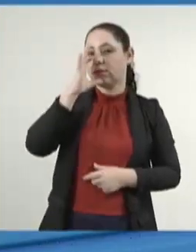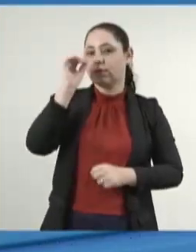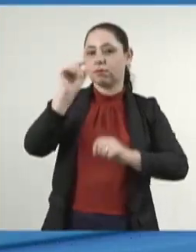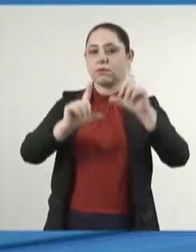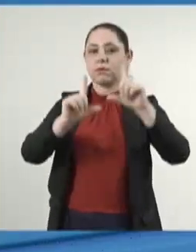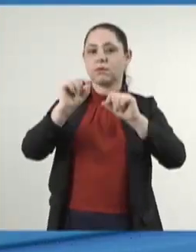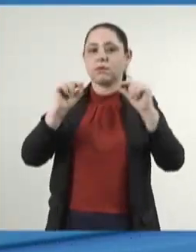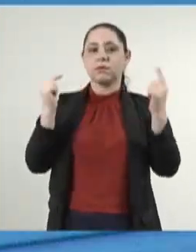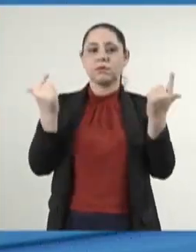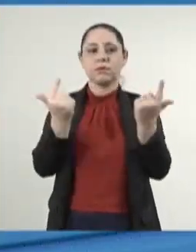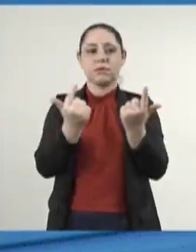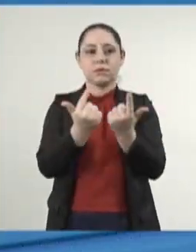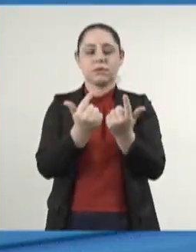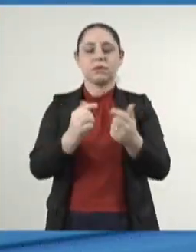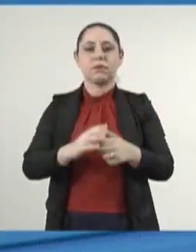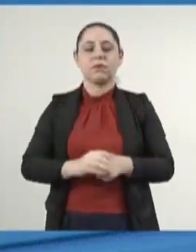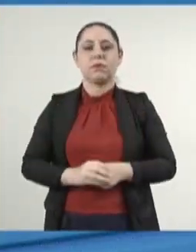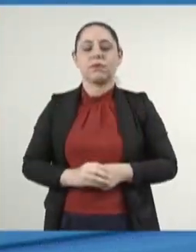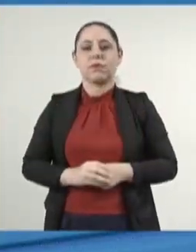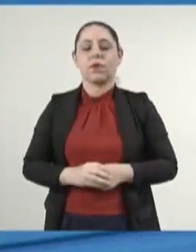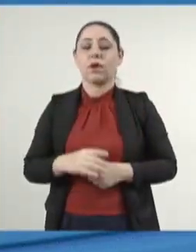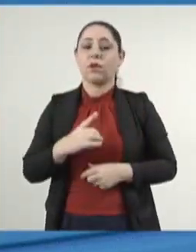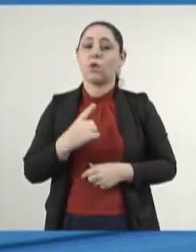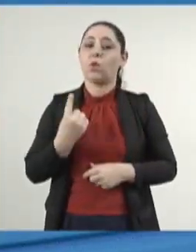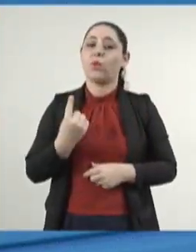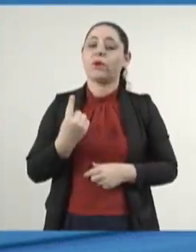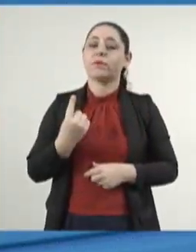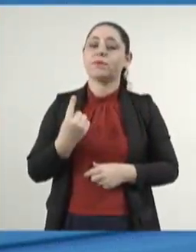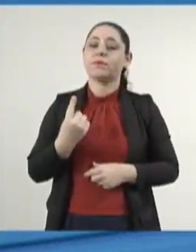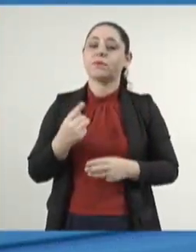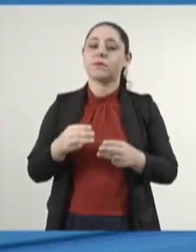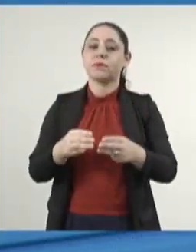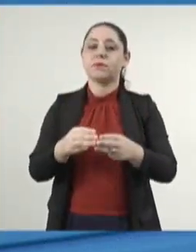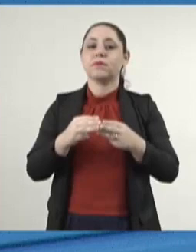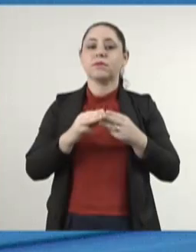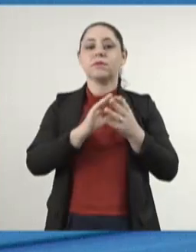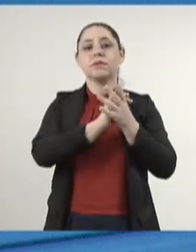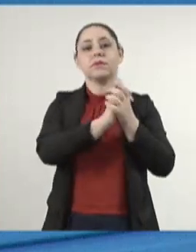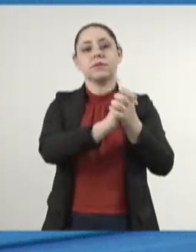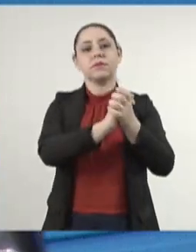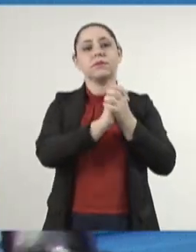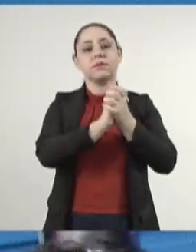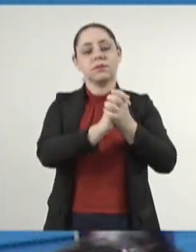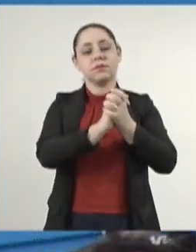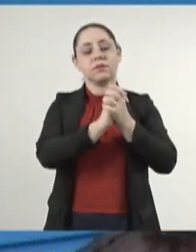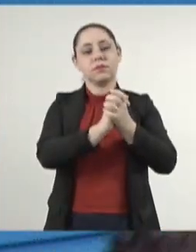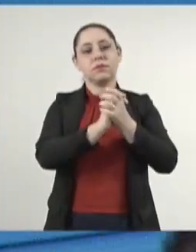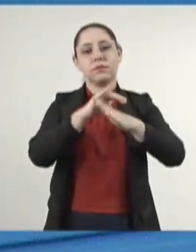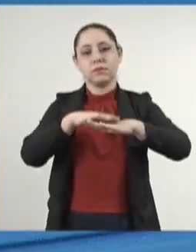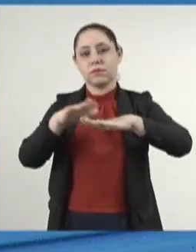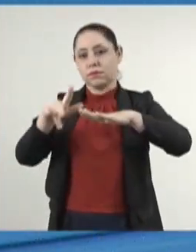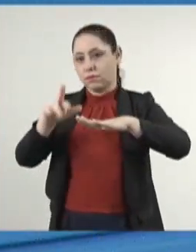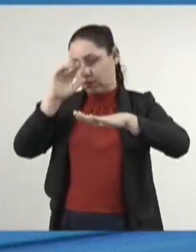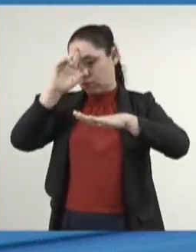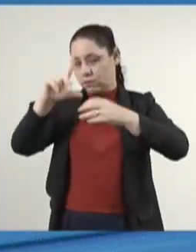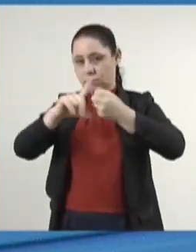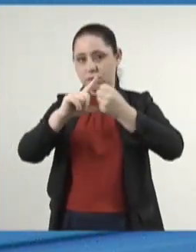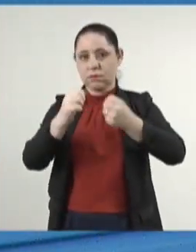TV Assembleia. Eu tenho uma moção de congratulação. Requeiro à mesa, com fulcro no